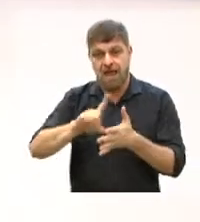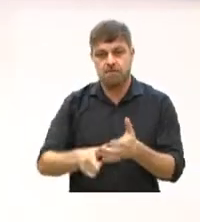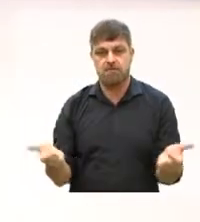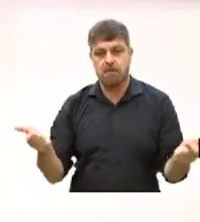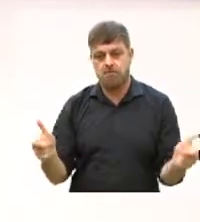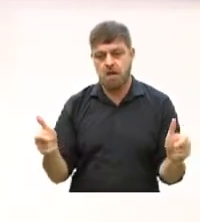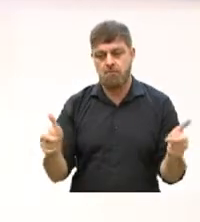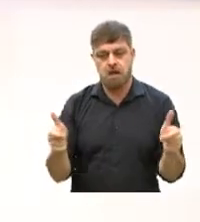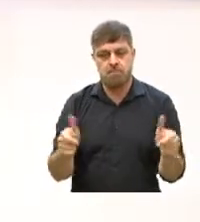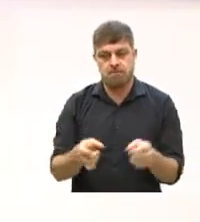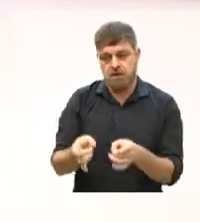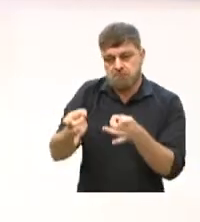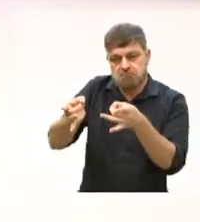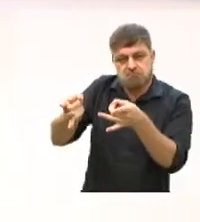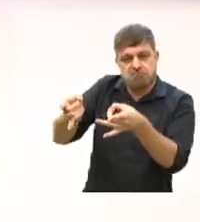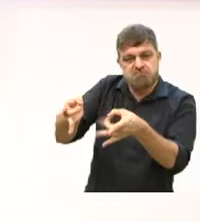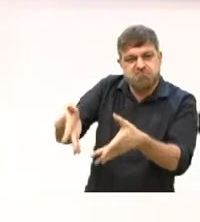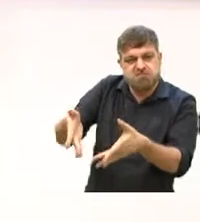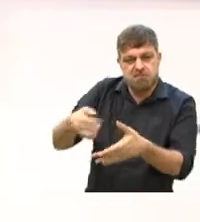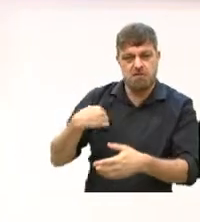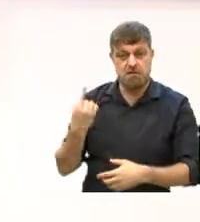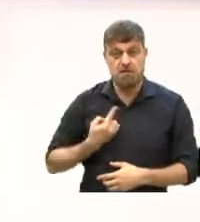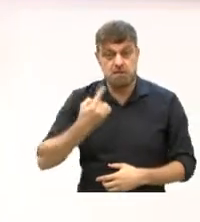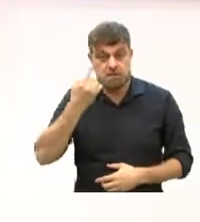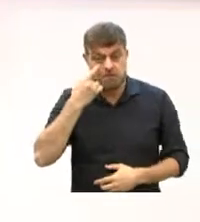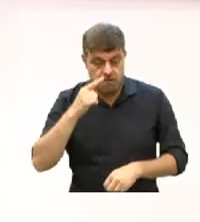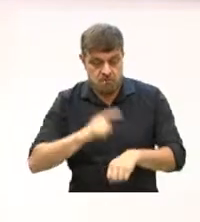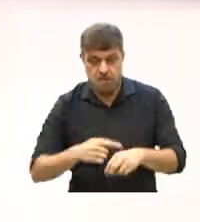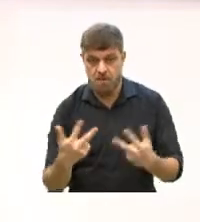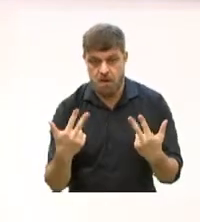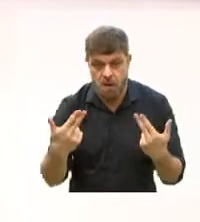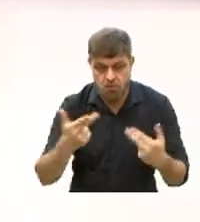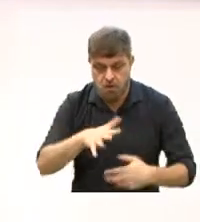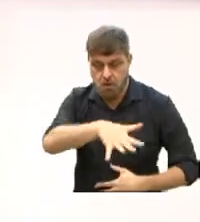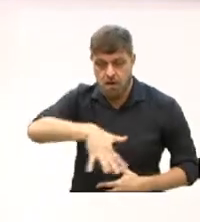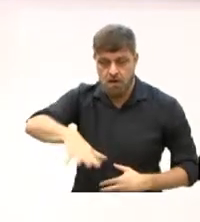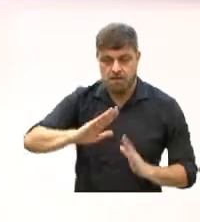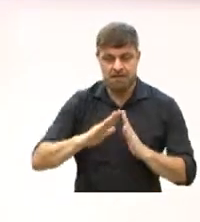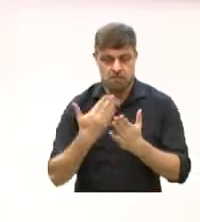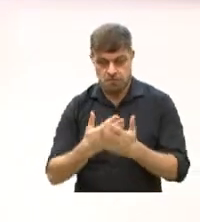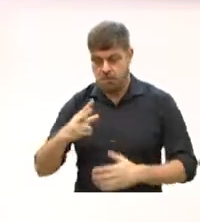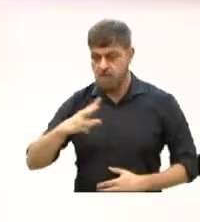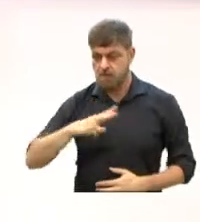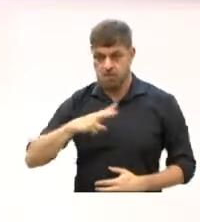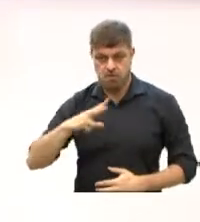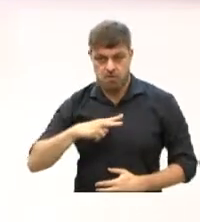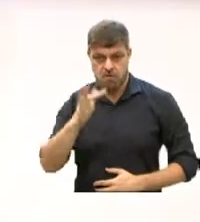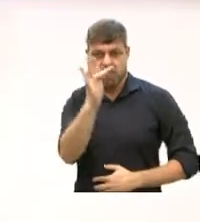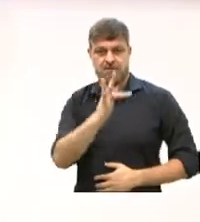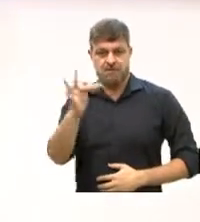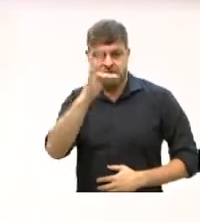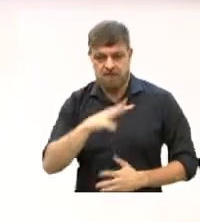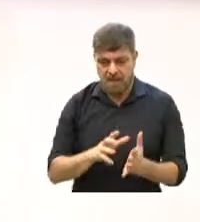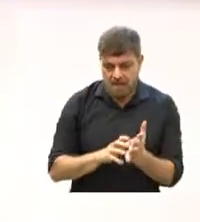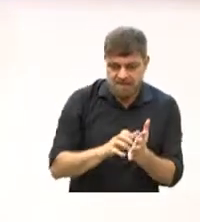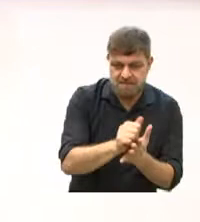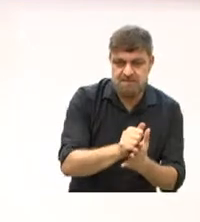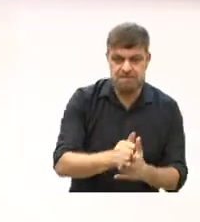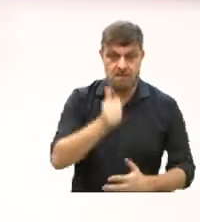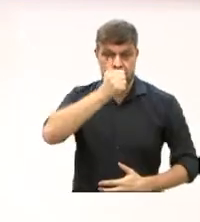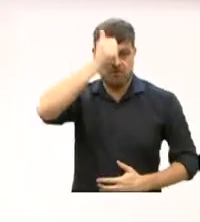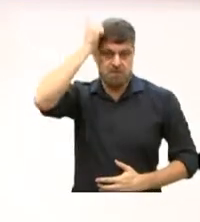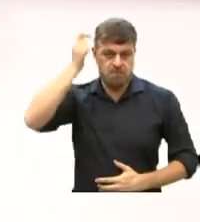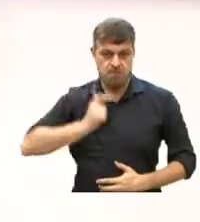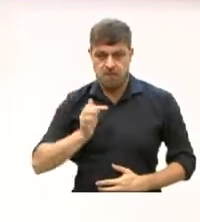uma desistência, né? E a gente vê ao mesmo tempo nas instituições privadas sempre a oferta de matrículas, vestibulares, nos